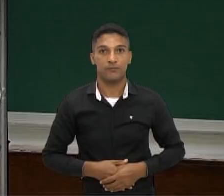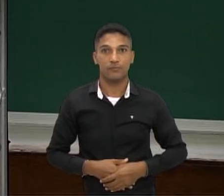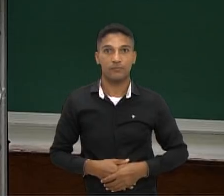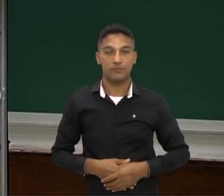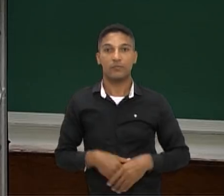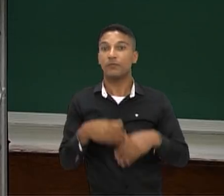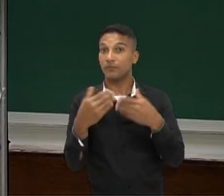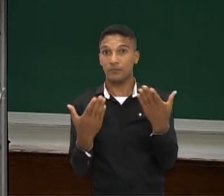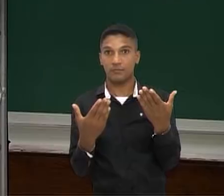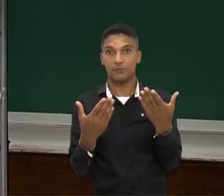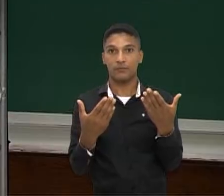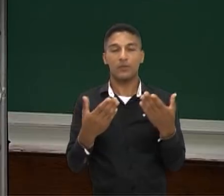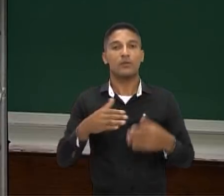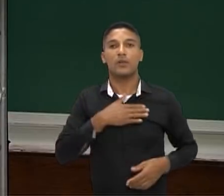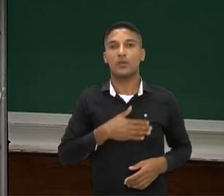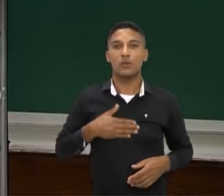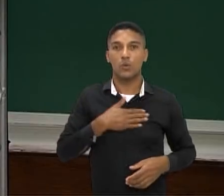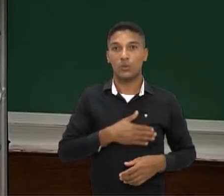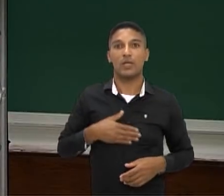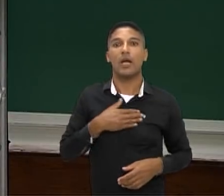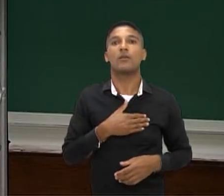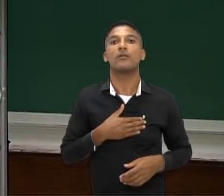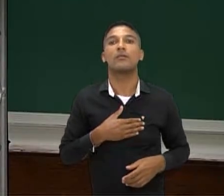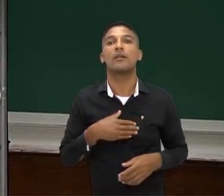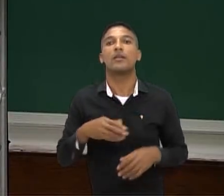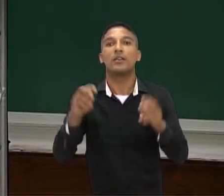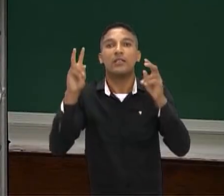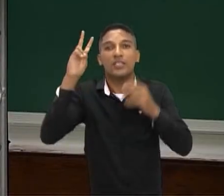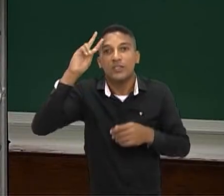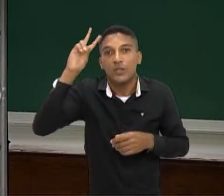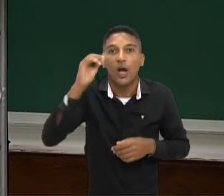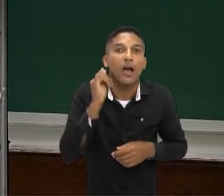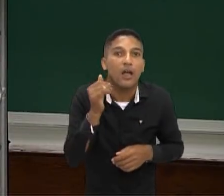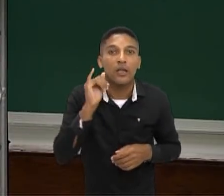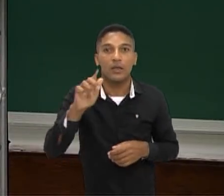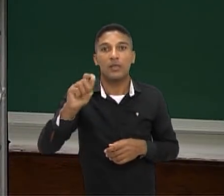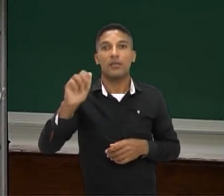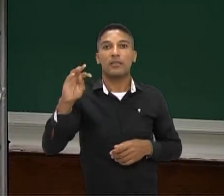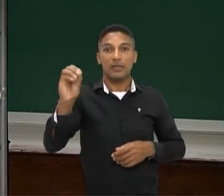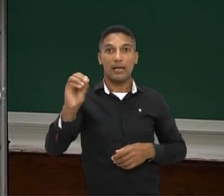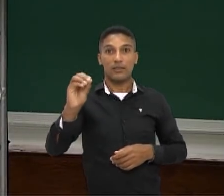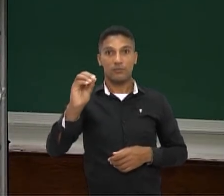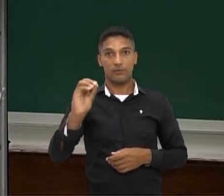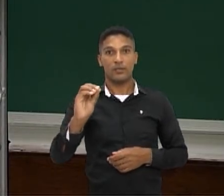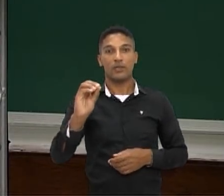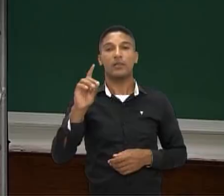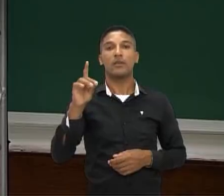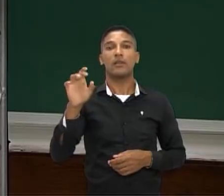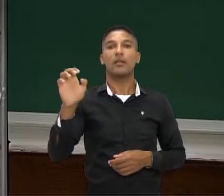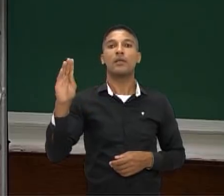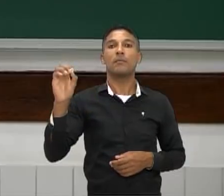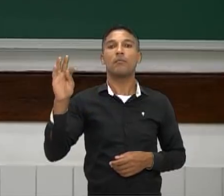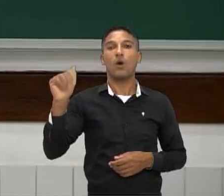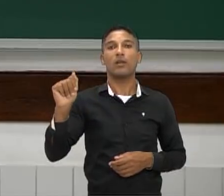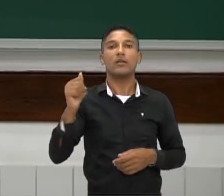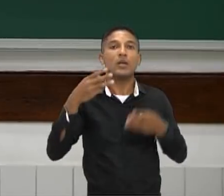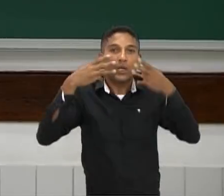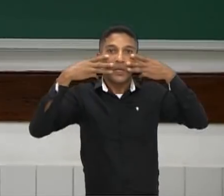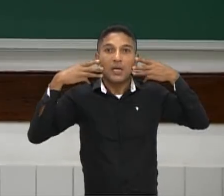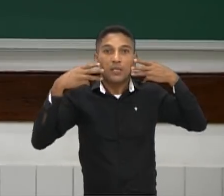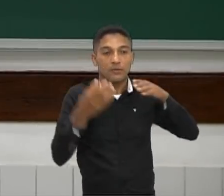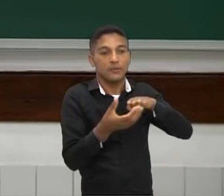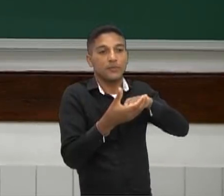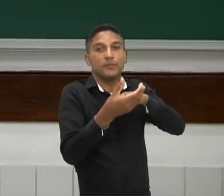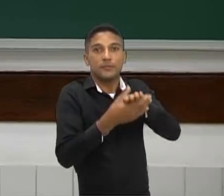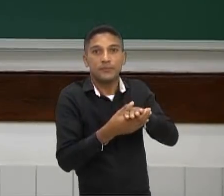E aí, pessoal? Gostaram do gato de botas? Já conheciam? Vamos para o nosso primeiro exercício dessa aula? Então, no